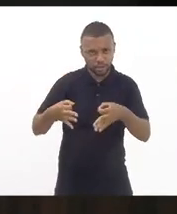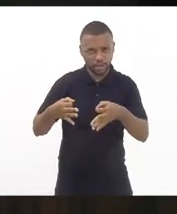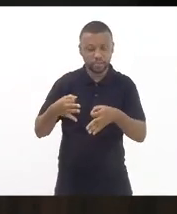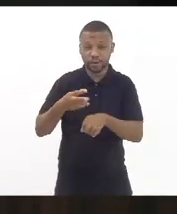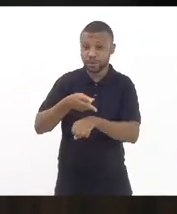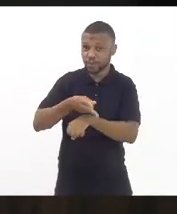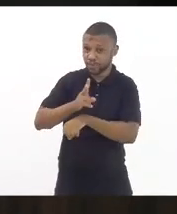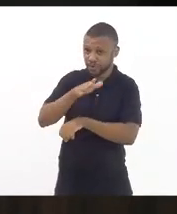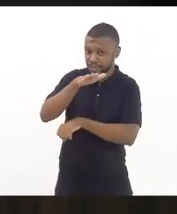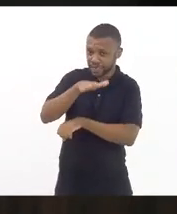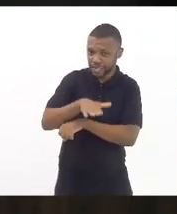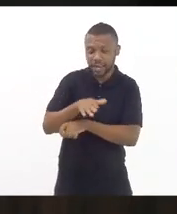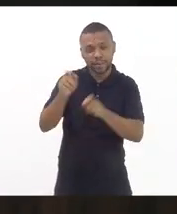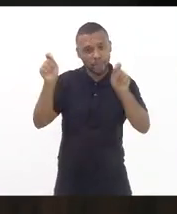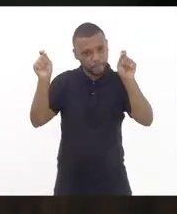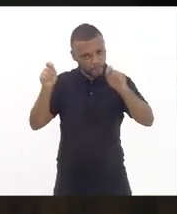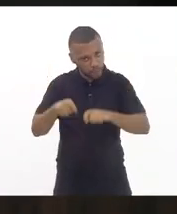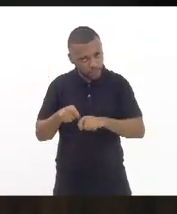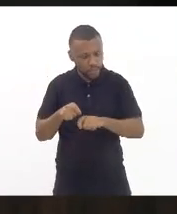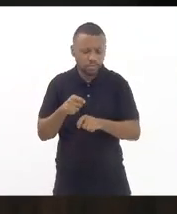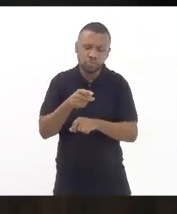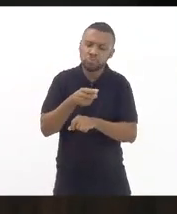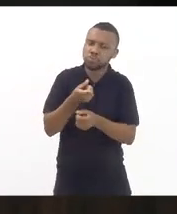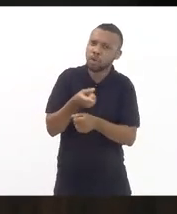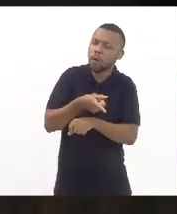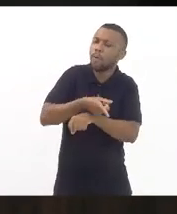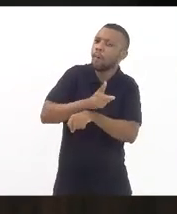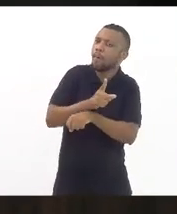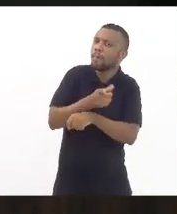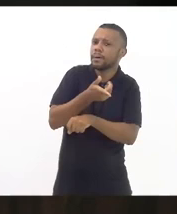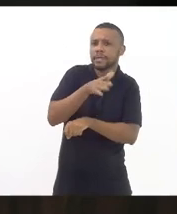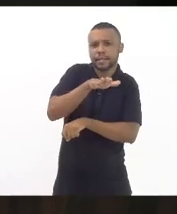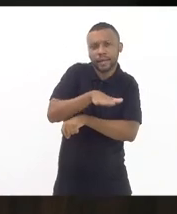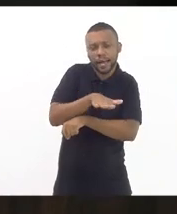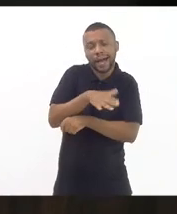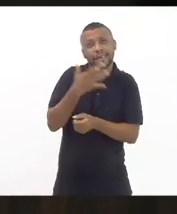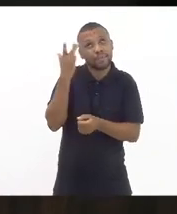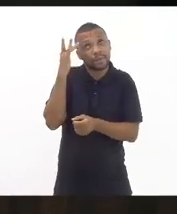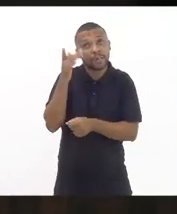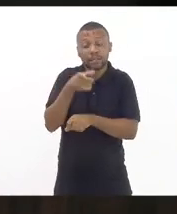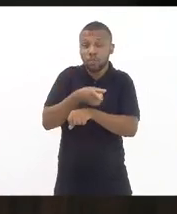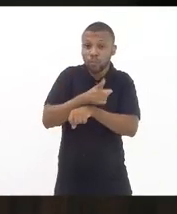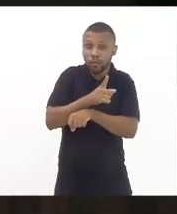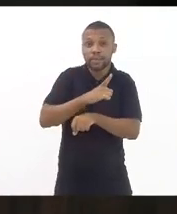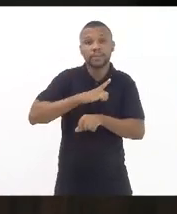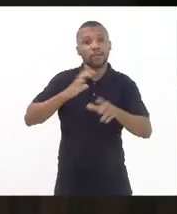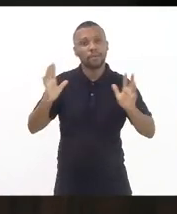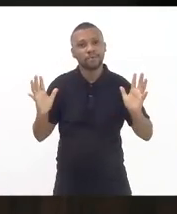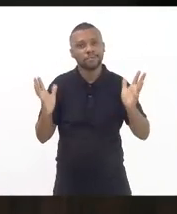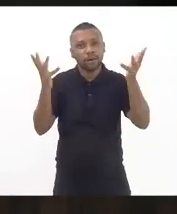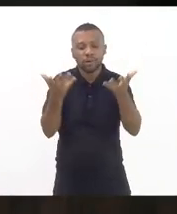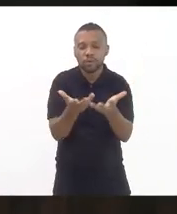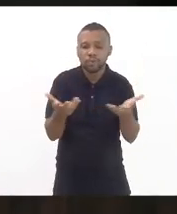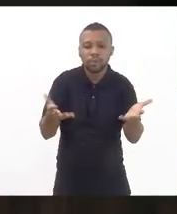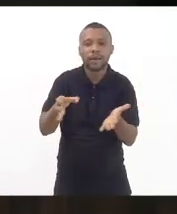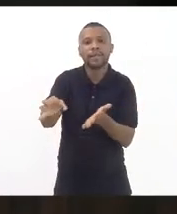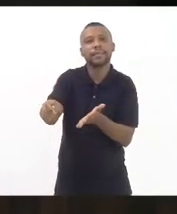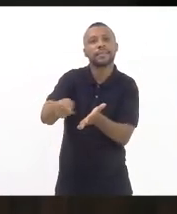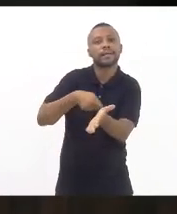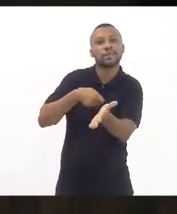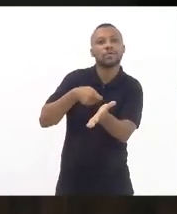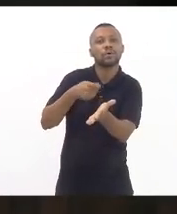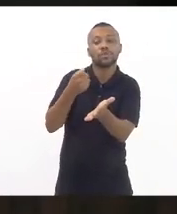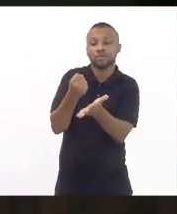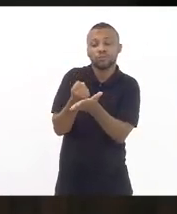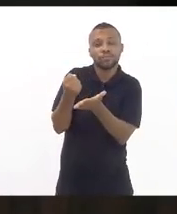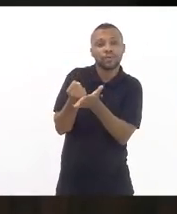14 horas, possivelmente, 13 horas, apesar que às 13 horas eu tenho uma solenidade, assinatura de um convênio no